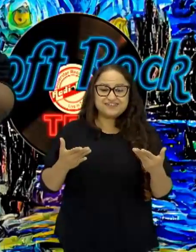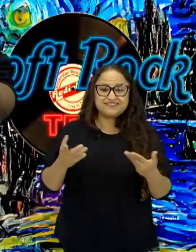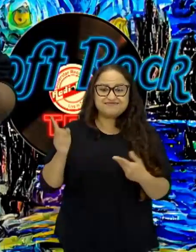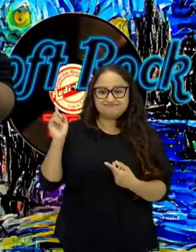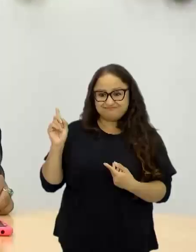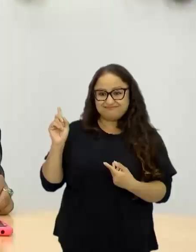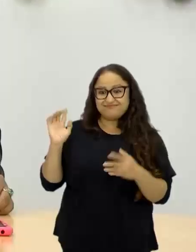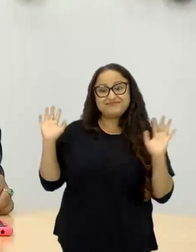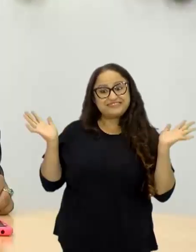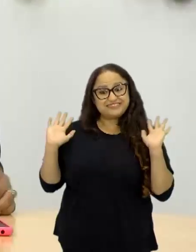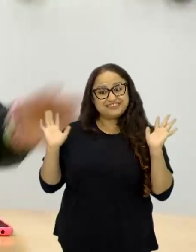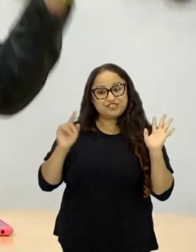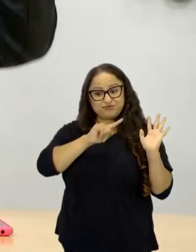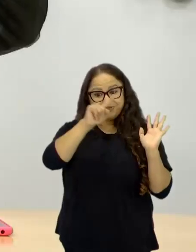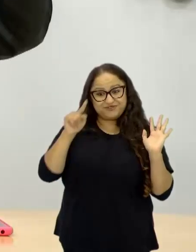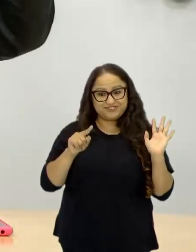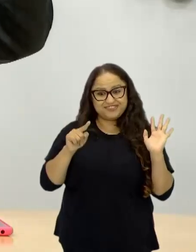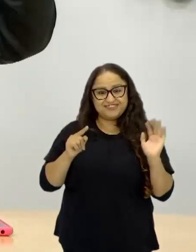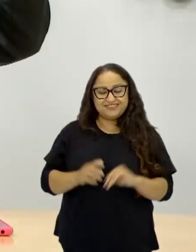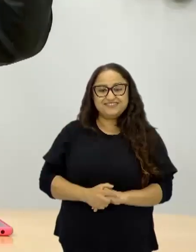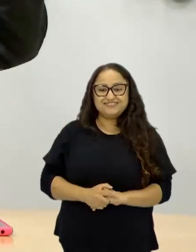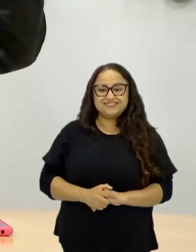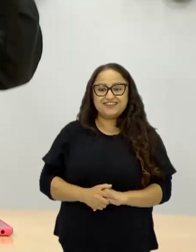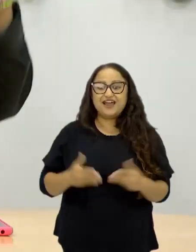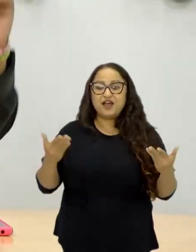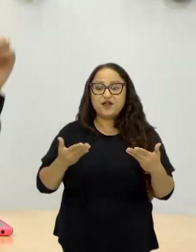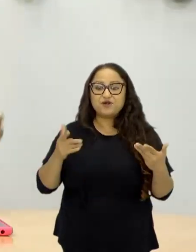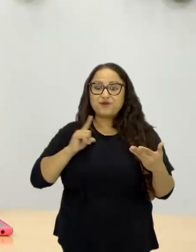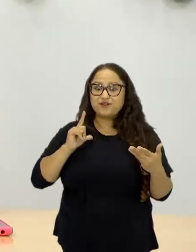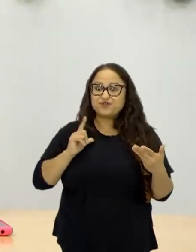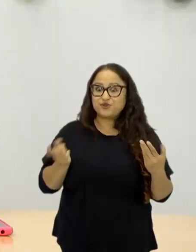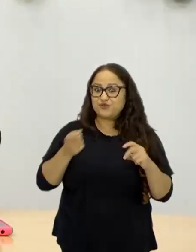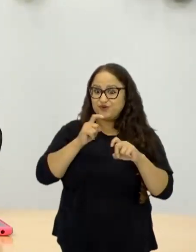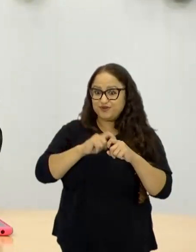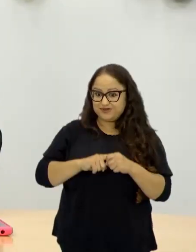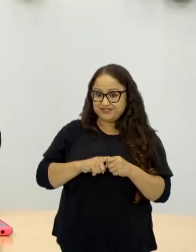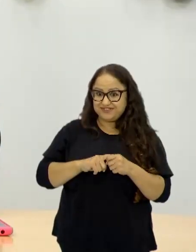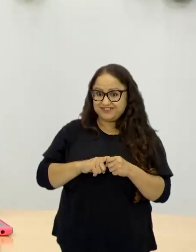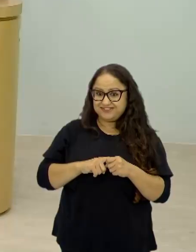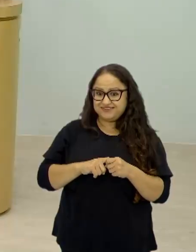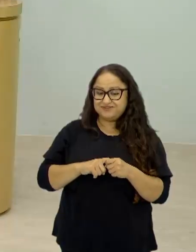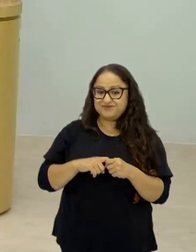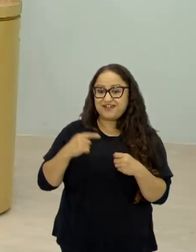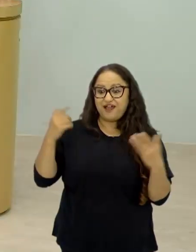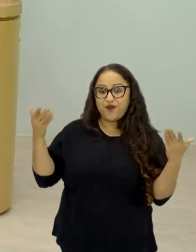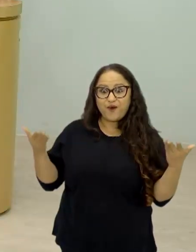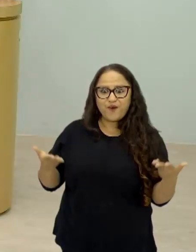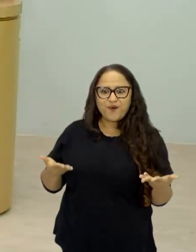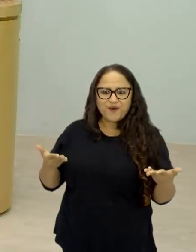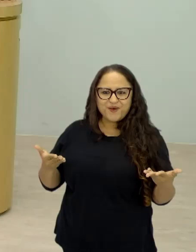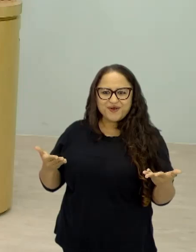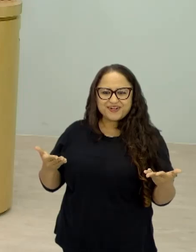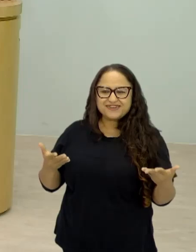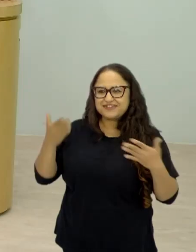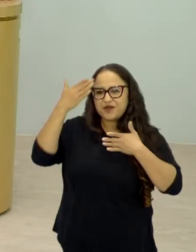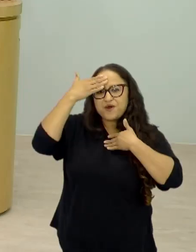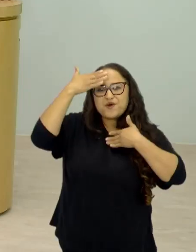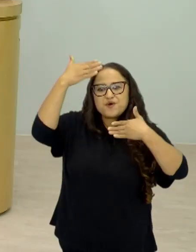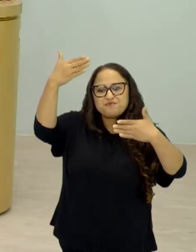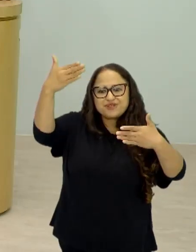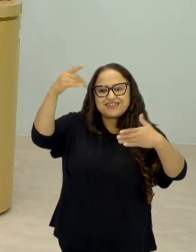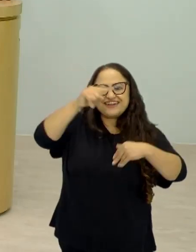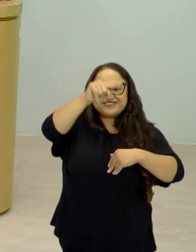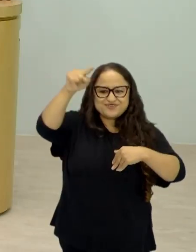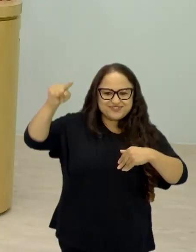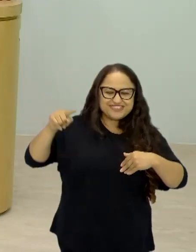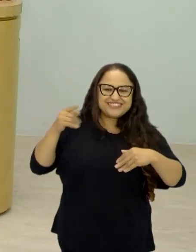que ela vai dar um tchauzinho para vocês. Olha só, tô voltando pro meu lugar. Voltei para o mundo real. Obrigado, gente, pela participação.